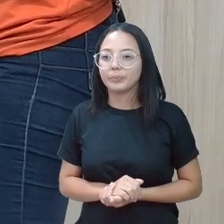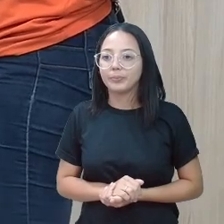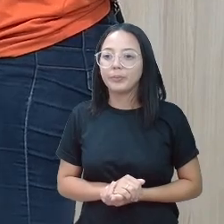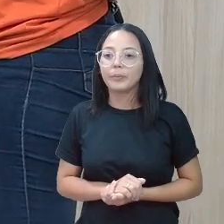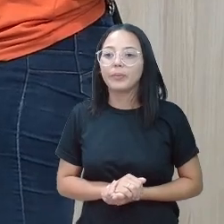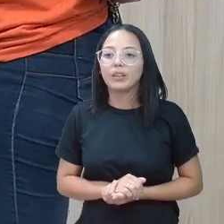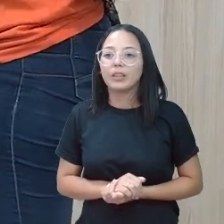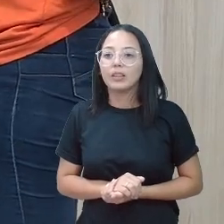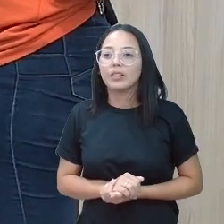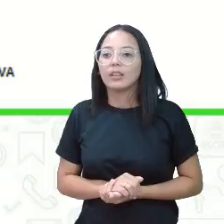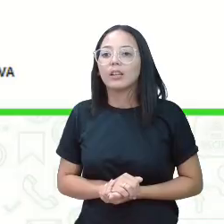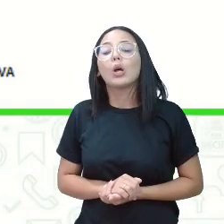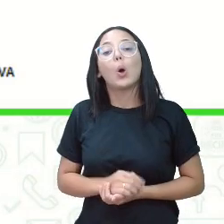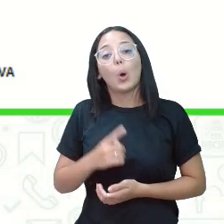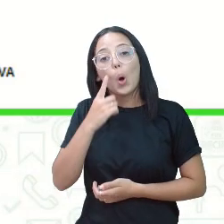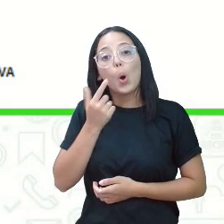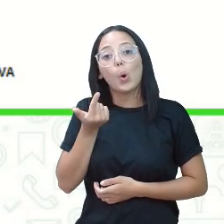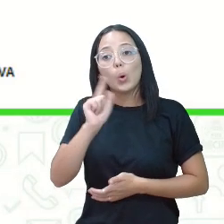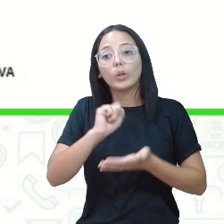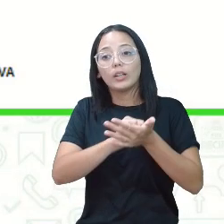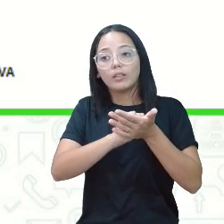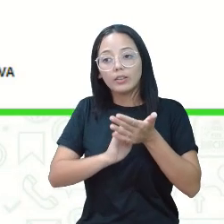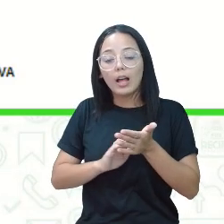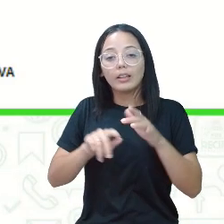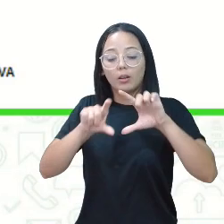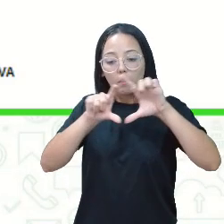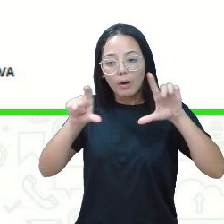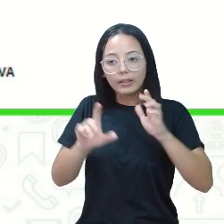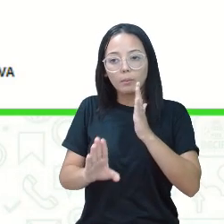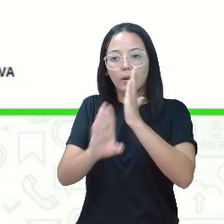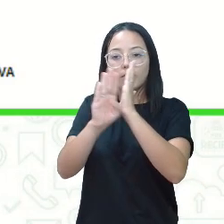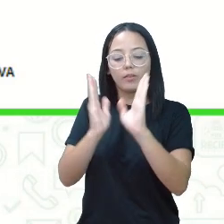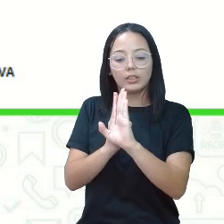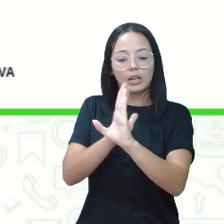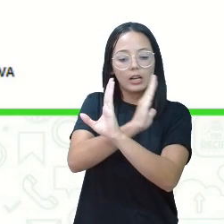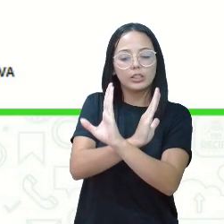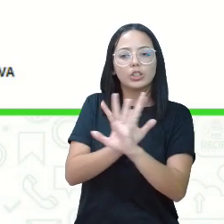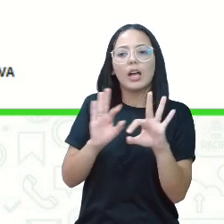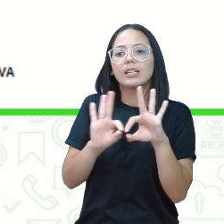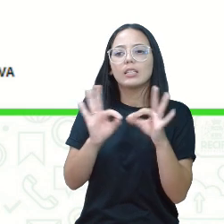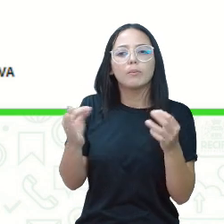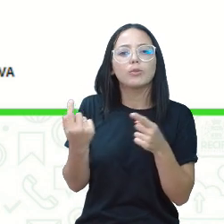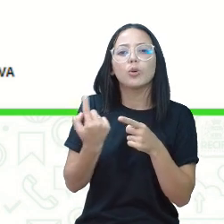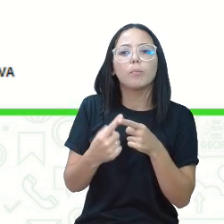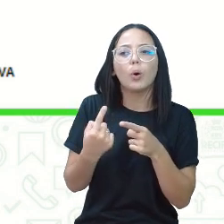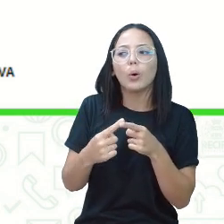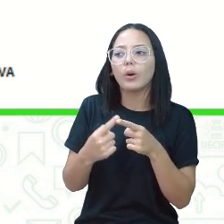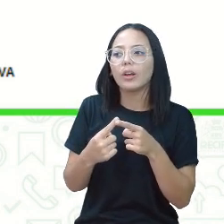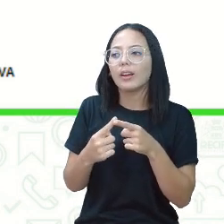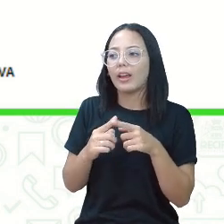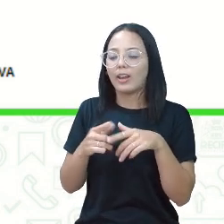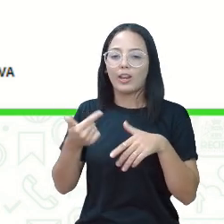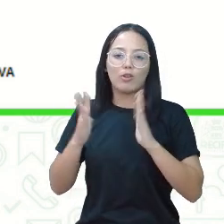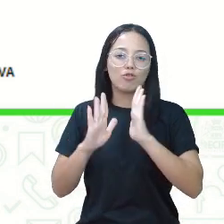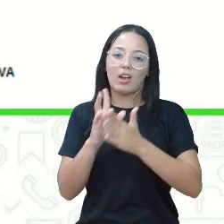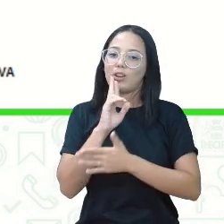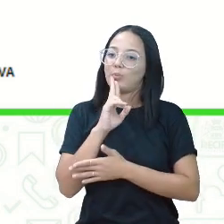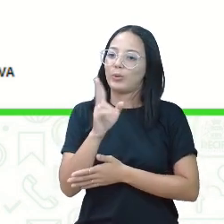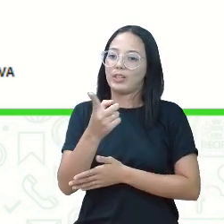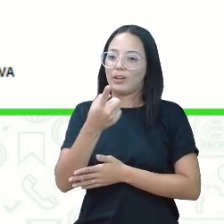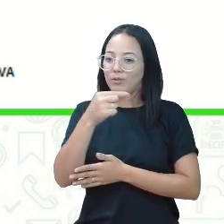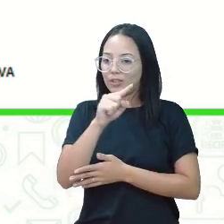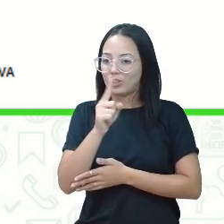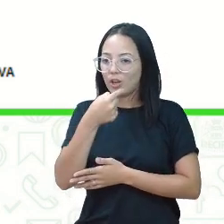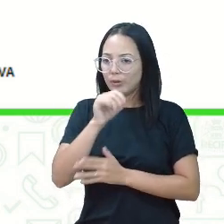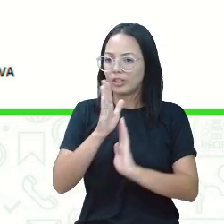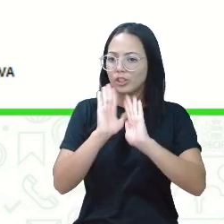E mais outro desafio. O período identificado anteriormente é simples por quê? Eita, a professora respondeu. Será que